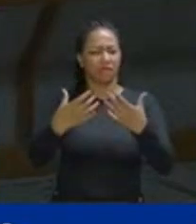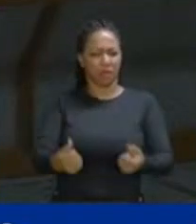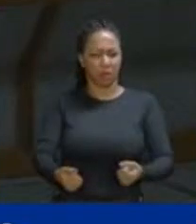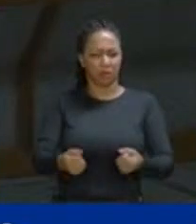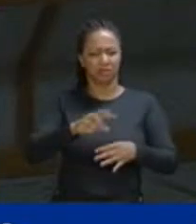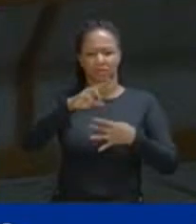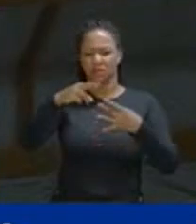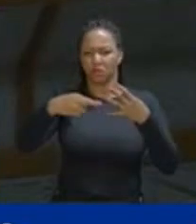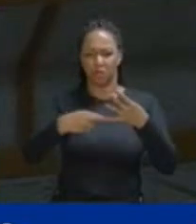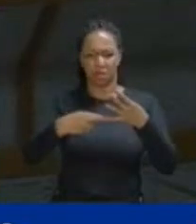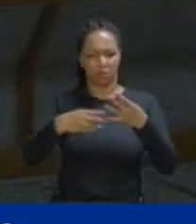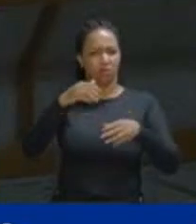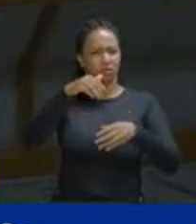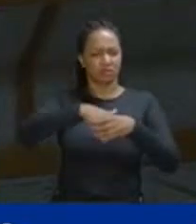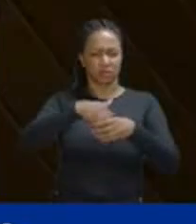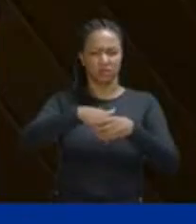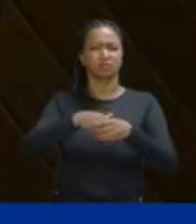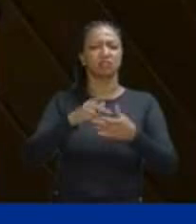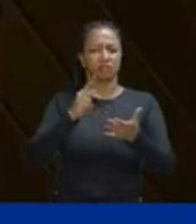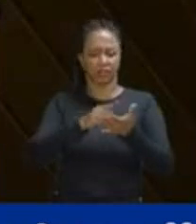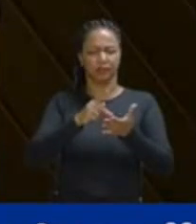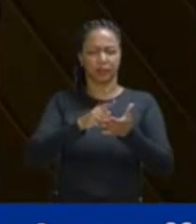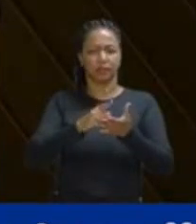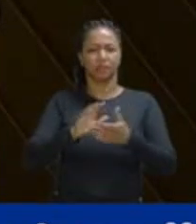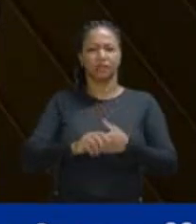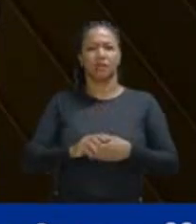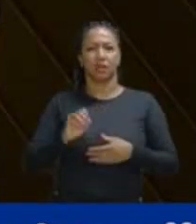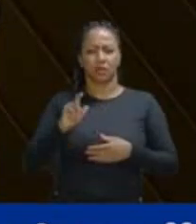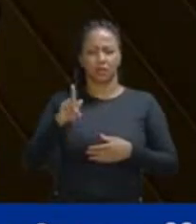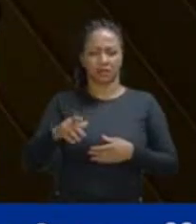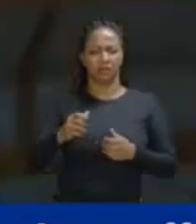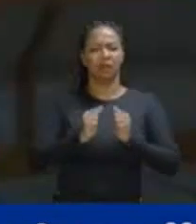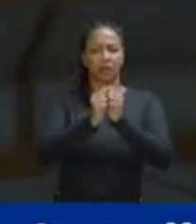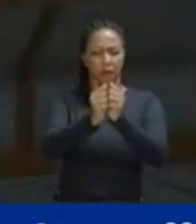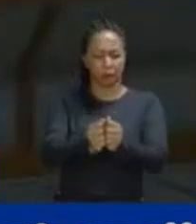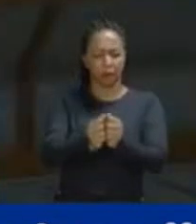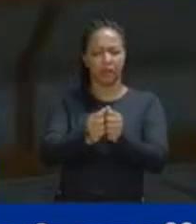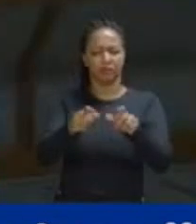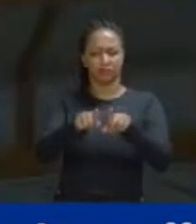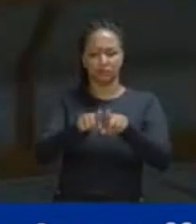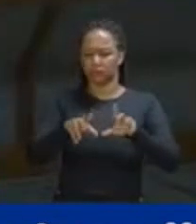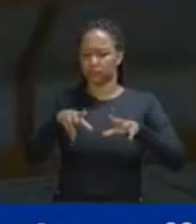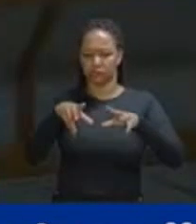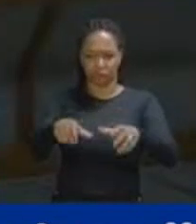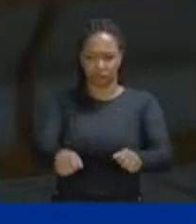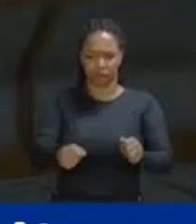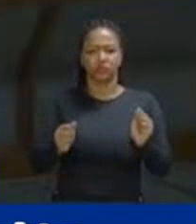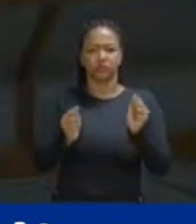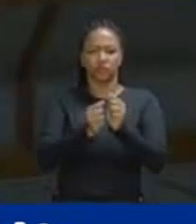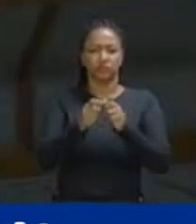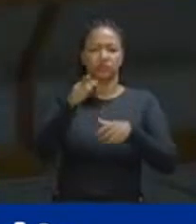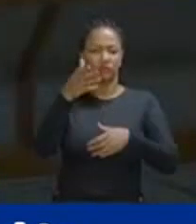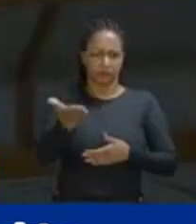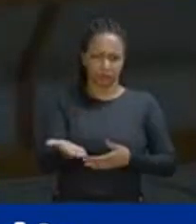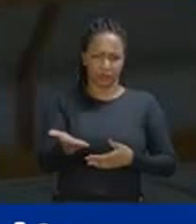provimento dos recursos eleitorais? Exatamente. E eu acompanho integralmente. Muito bem, Excelência. Eu voto com Vossa